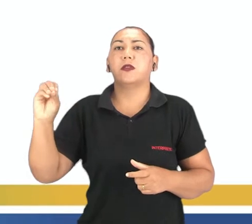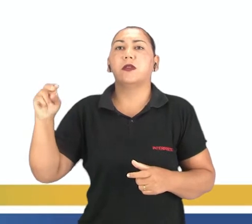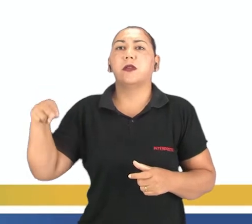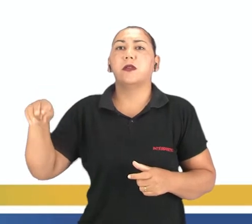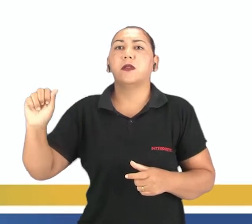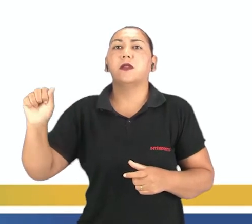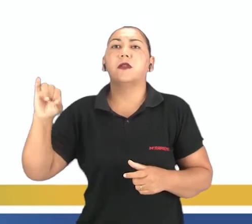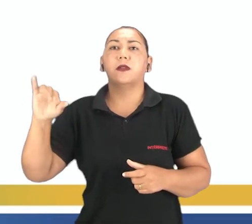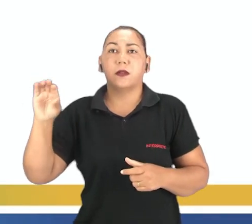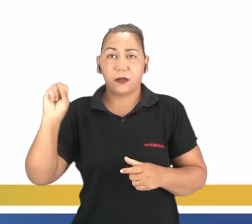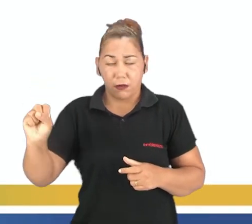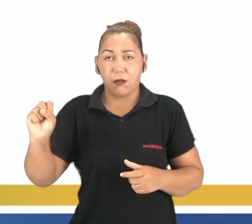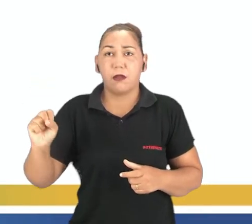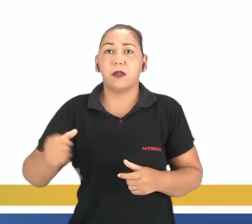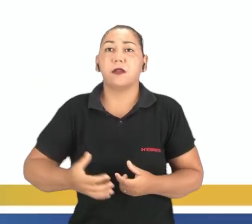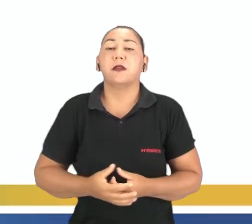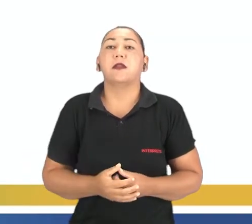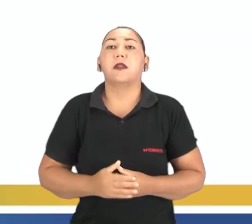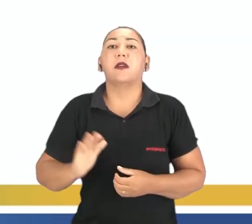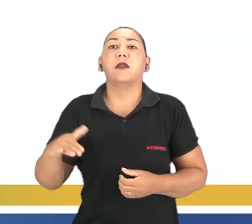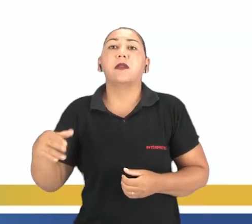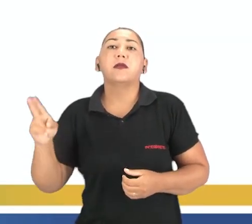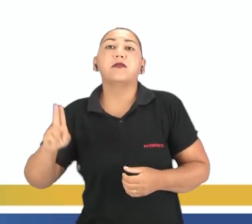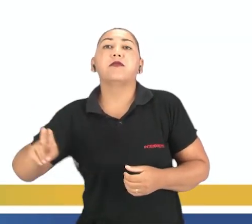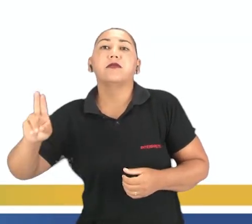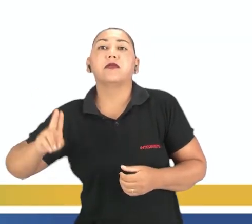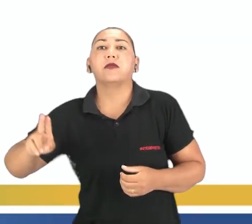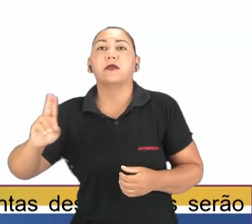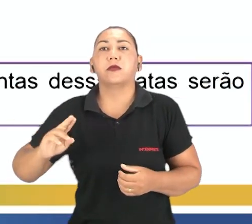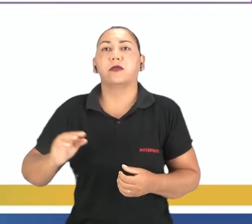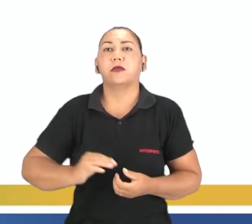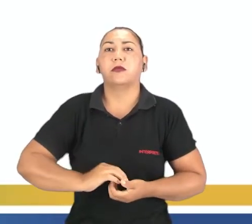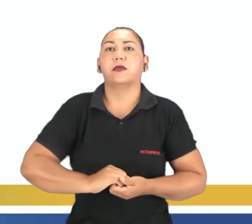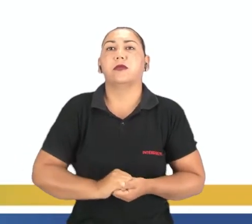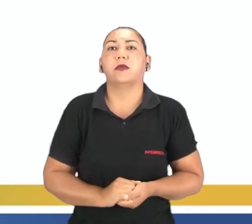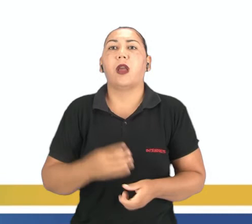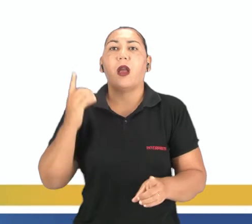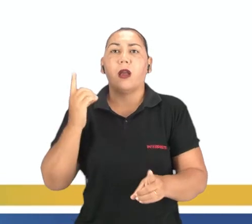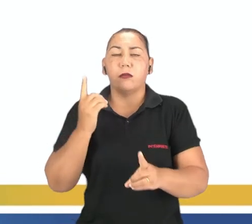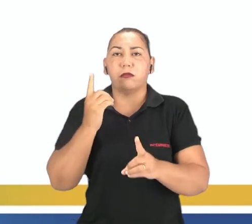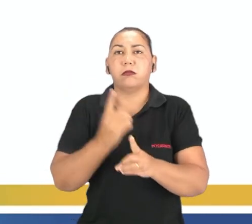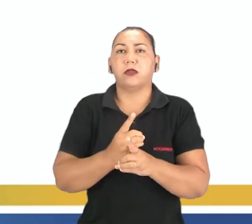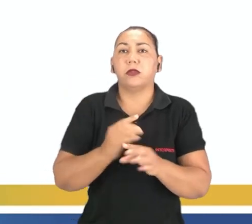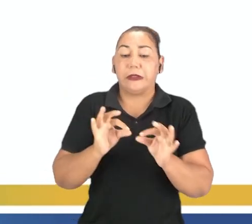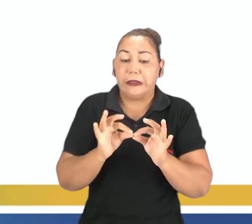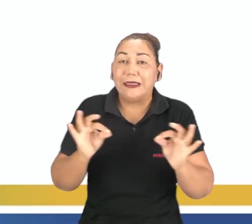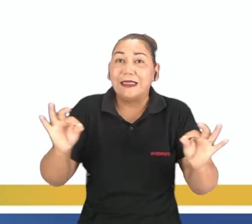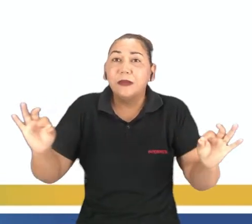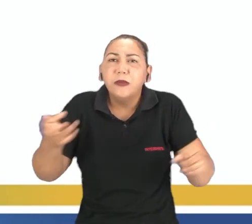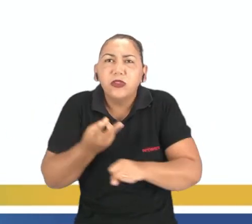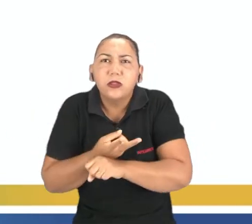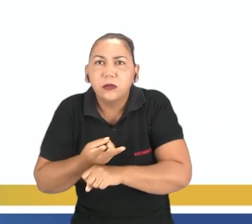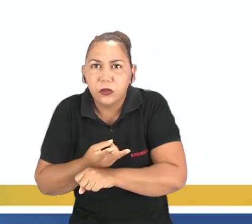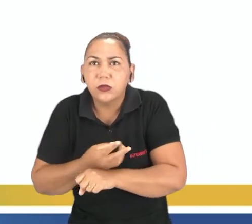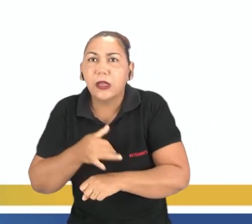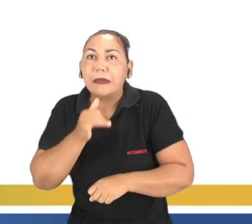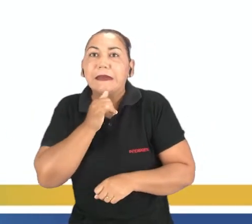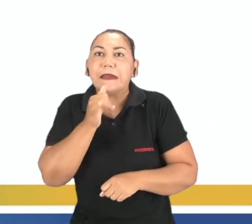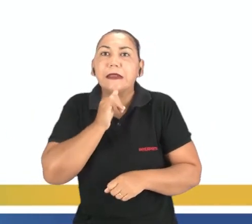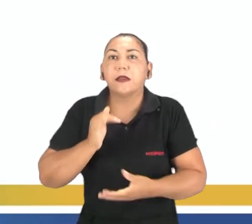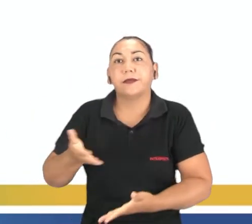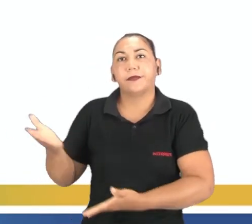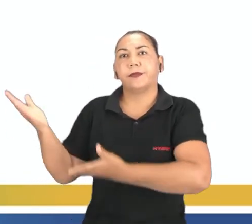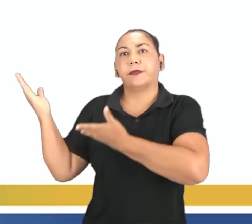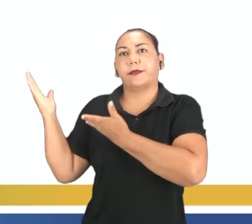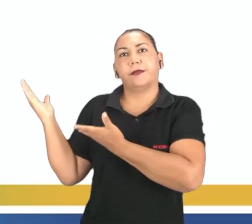observamos e utilizar a propriedade fundamental das proporções para encontrar a medida procurada. Um exemplo disso, vamos lá,